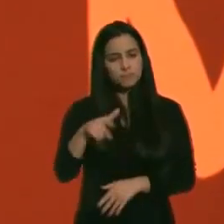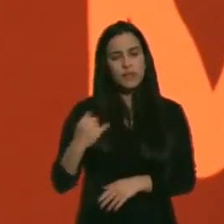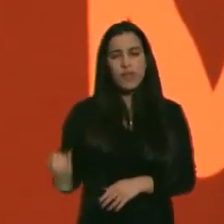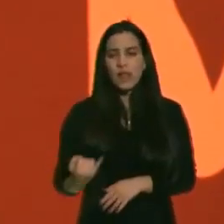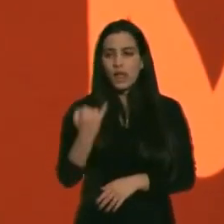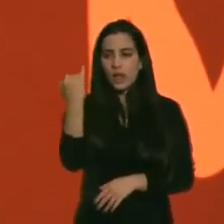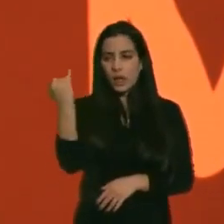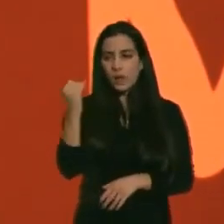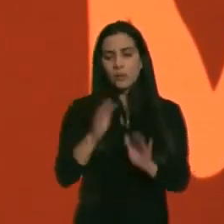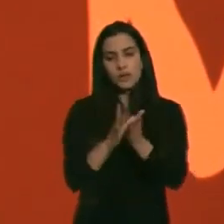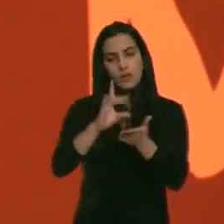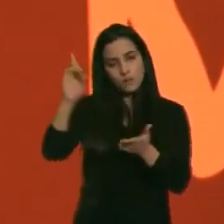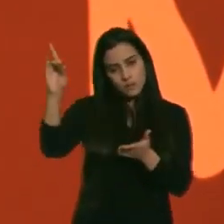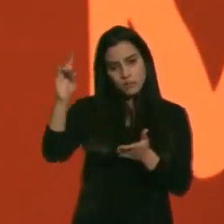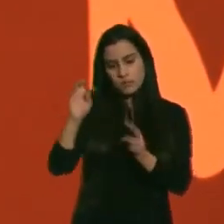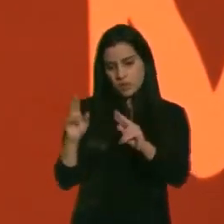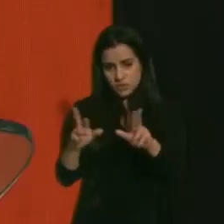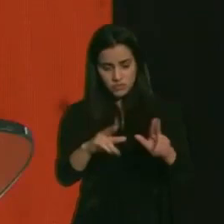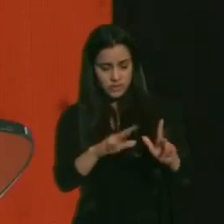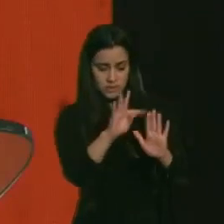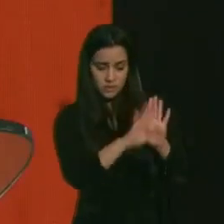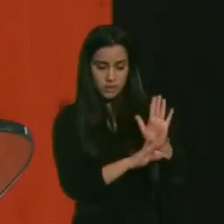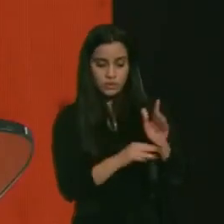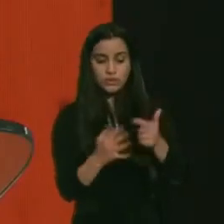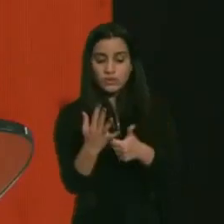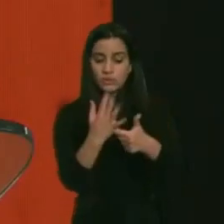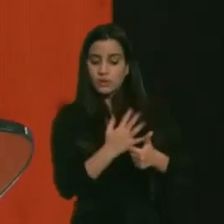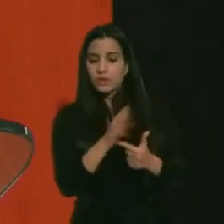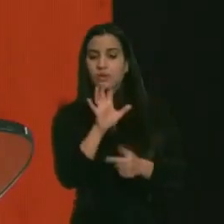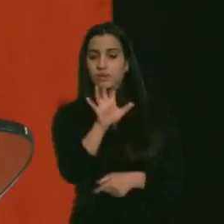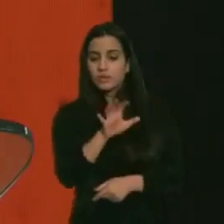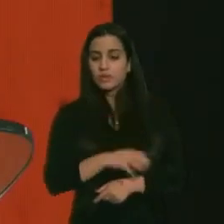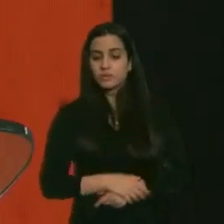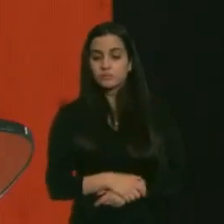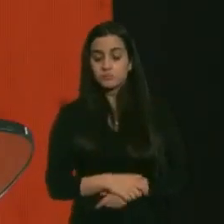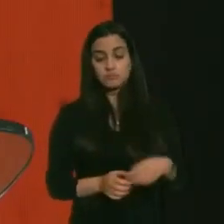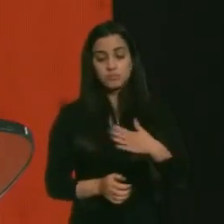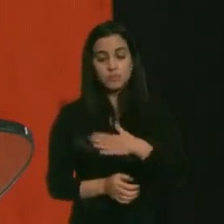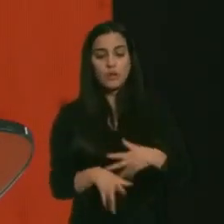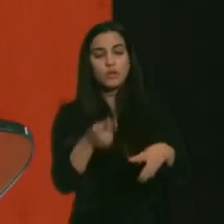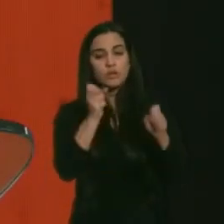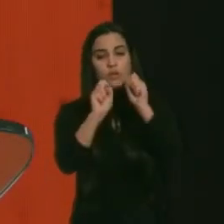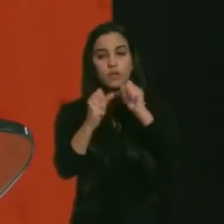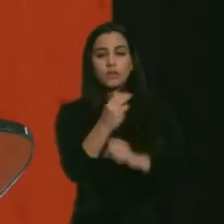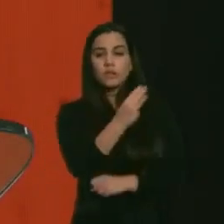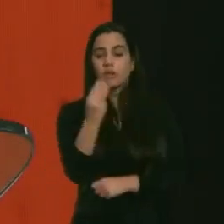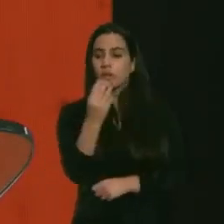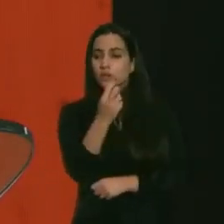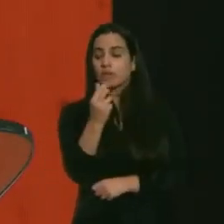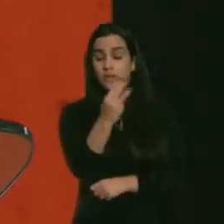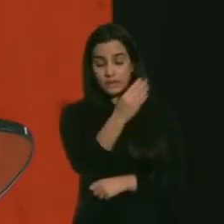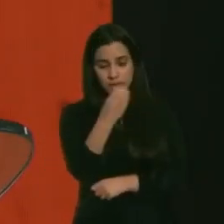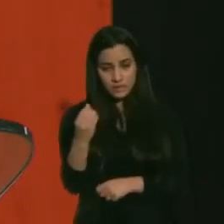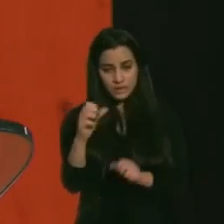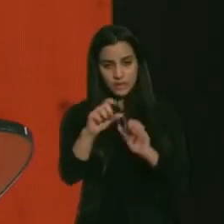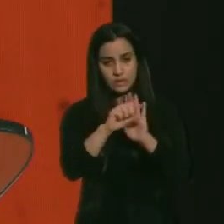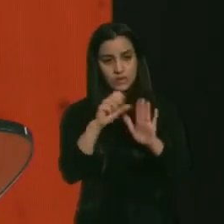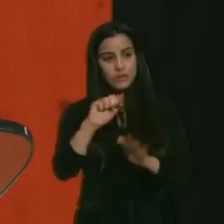outros textos também, nos apresenta essa imagem. Eu gosto do Salmo 36, versículo